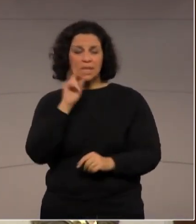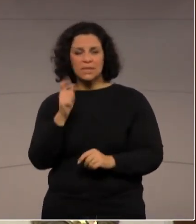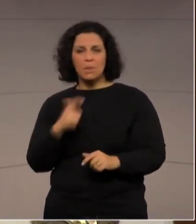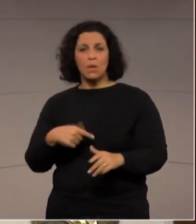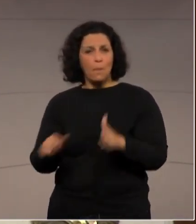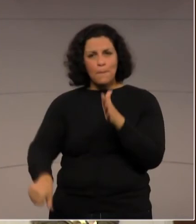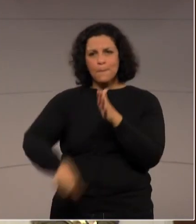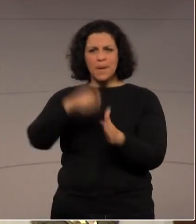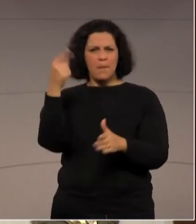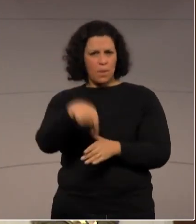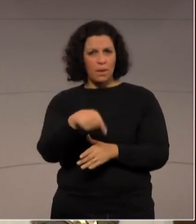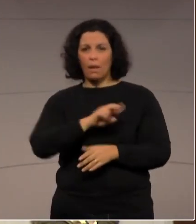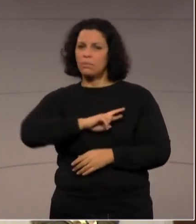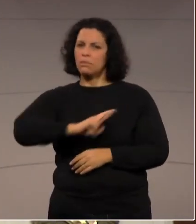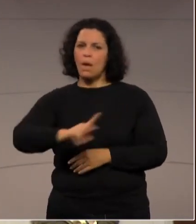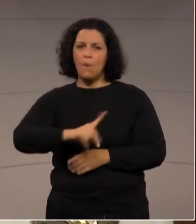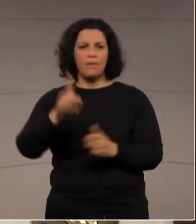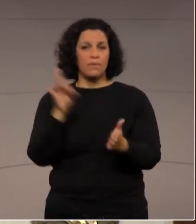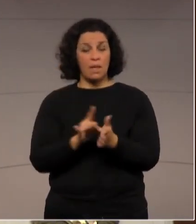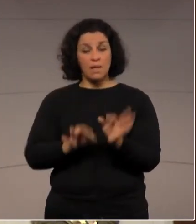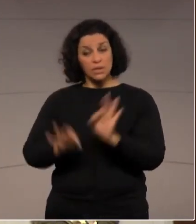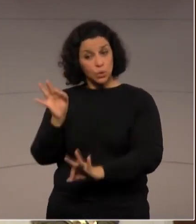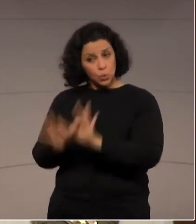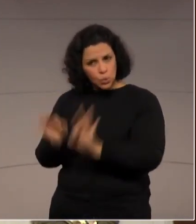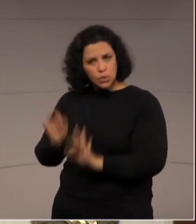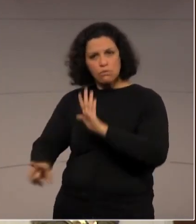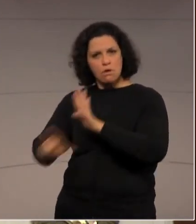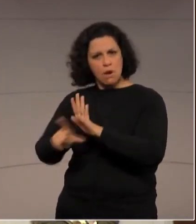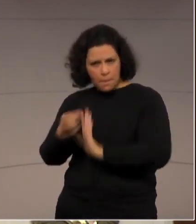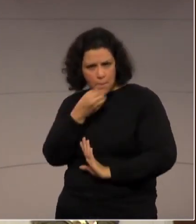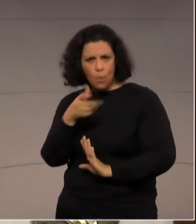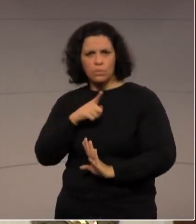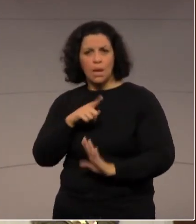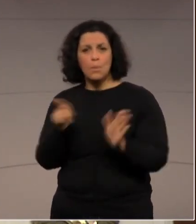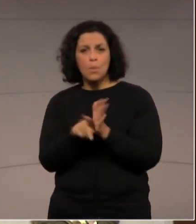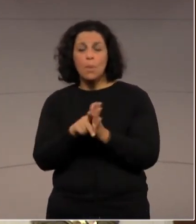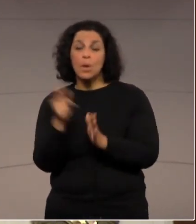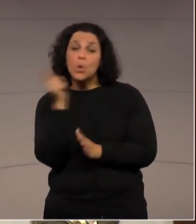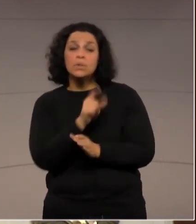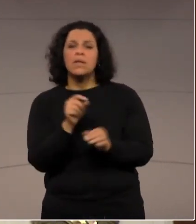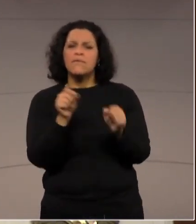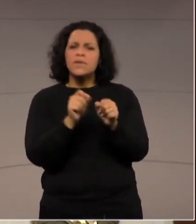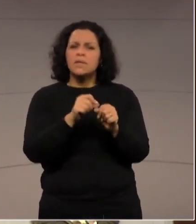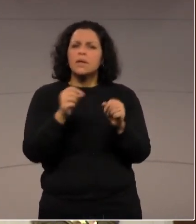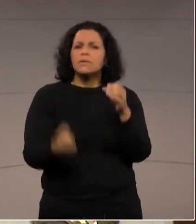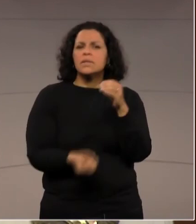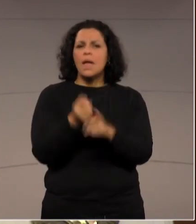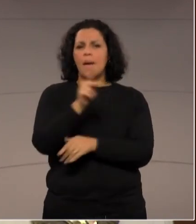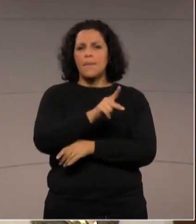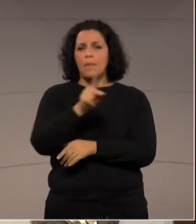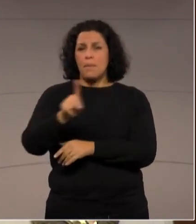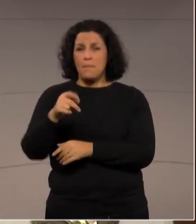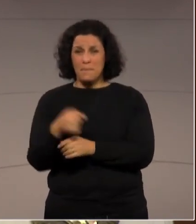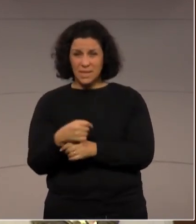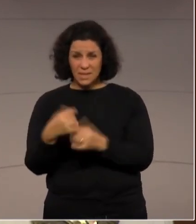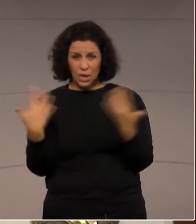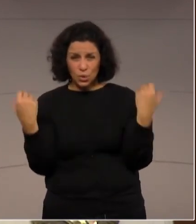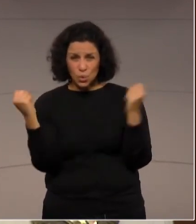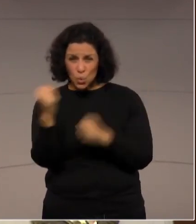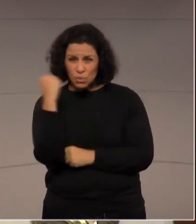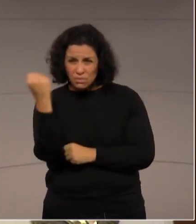não somos talvez juridicamente nossa lei exige boa pra fazer a bp mas o sucesso não são tão grandes